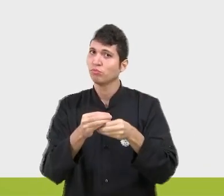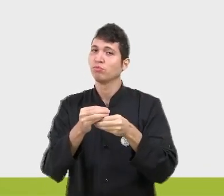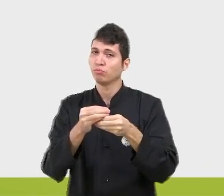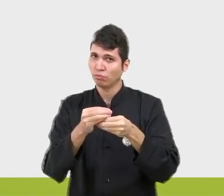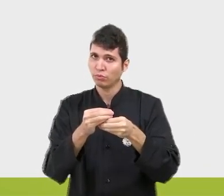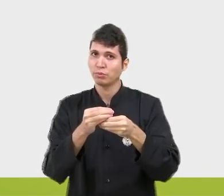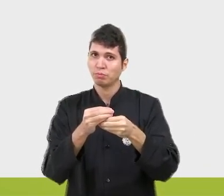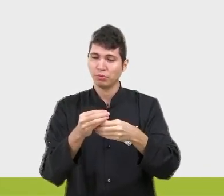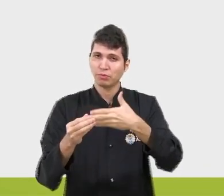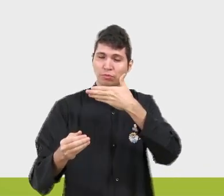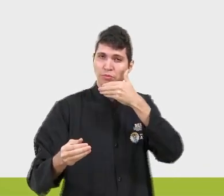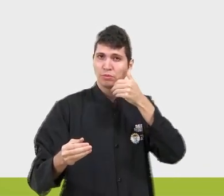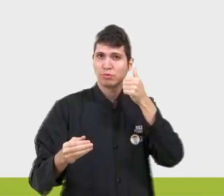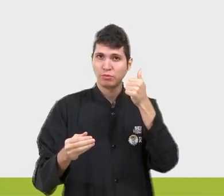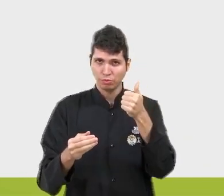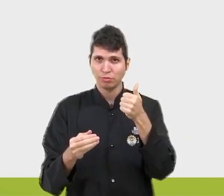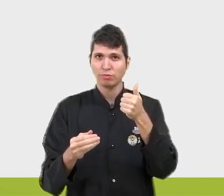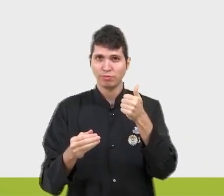nessa competência.